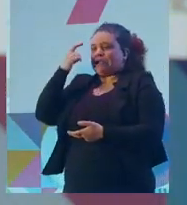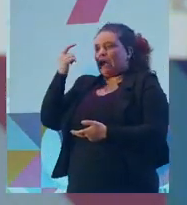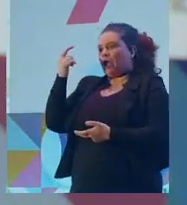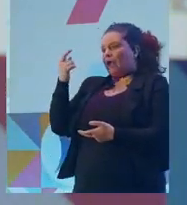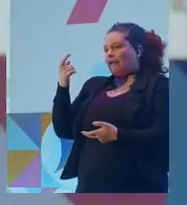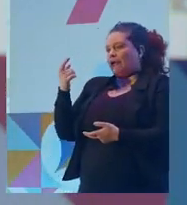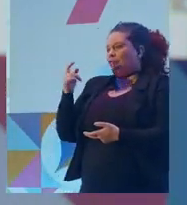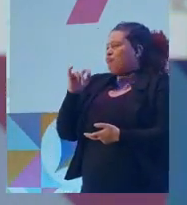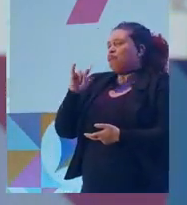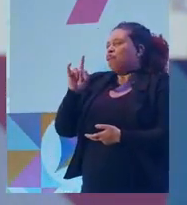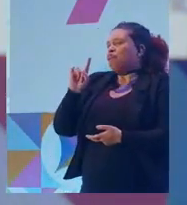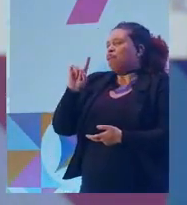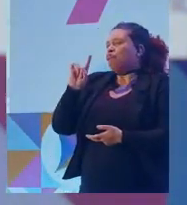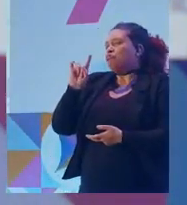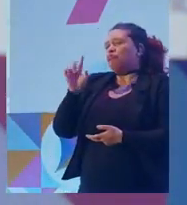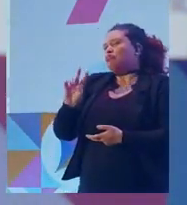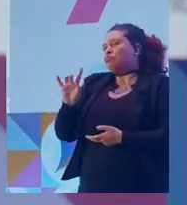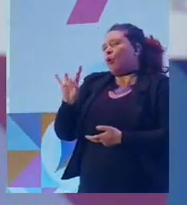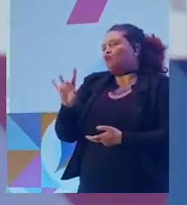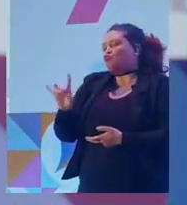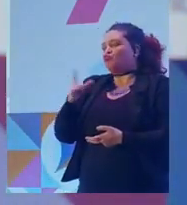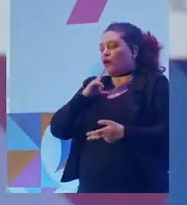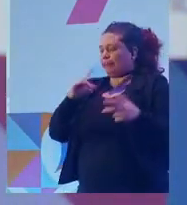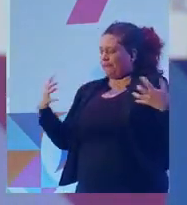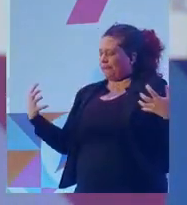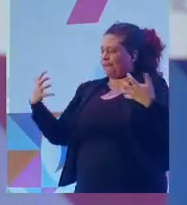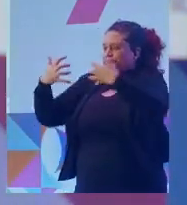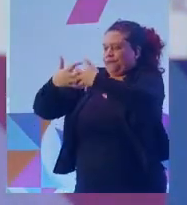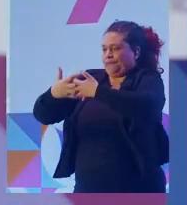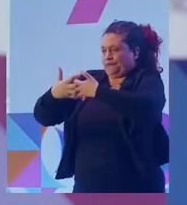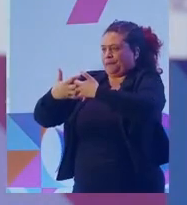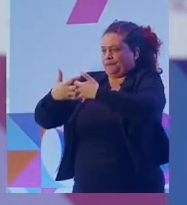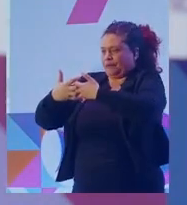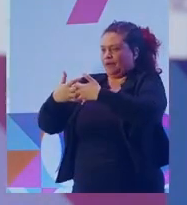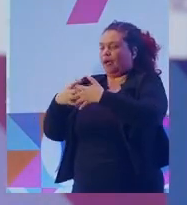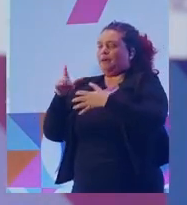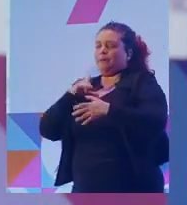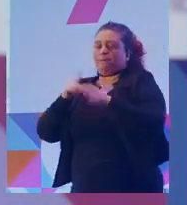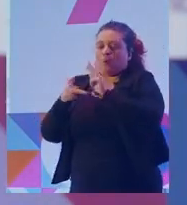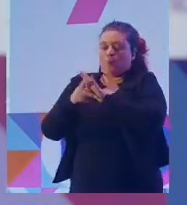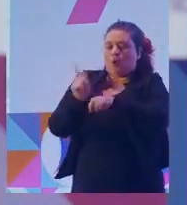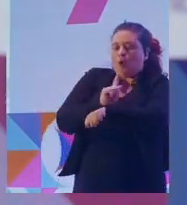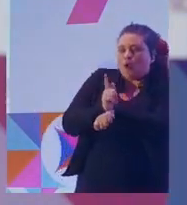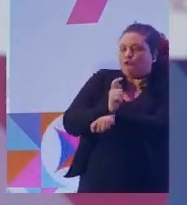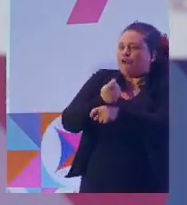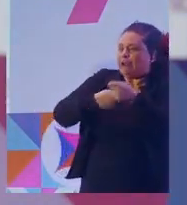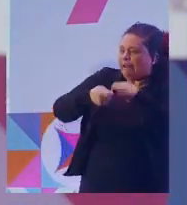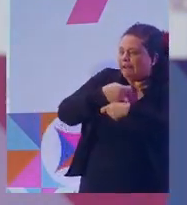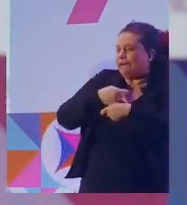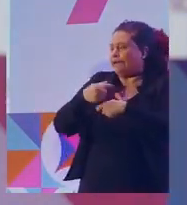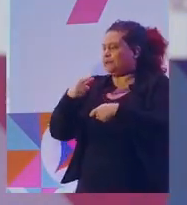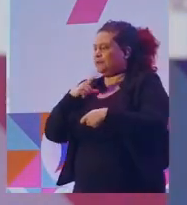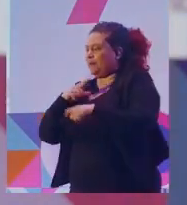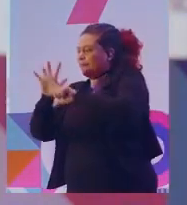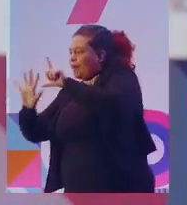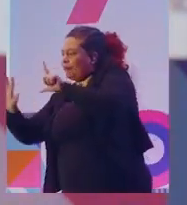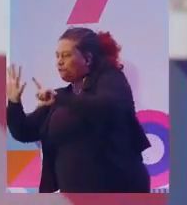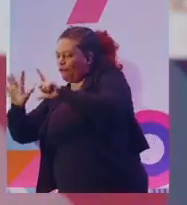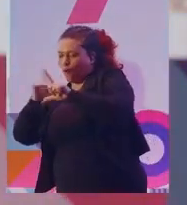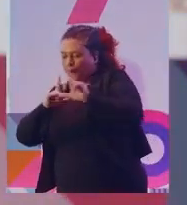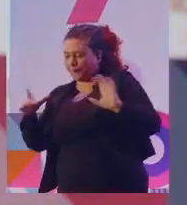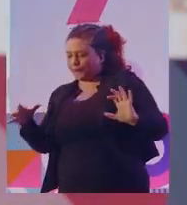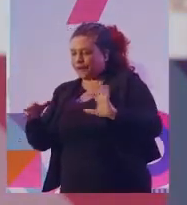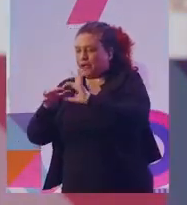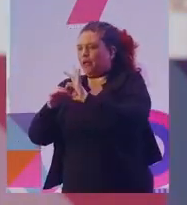só integrar o Raystrick com governança ou se a gente faz uma engenharia de plataforma. A gente